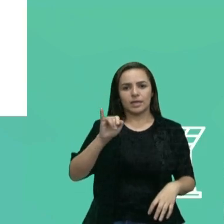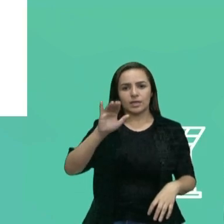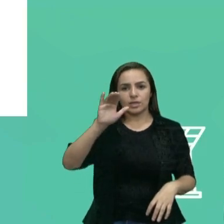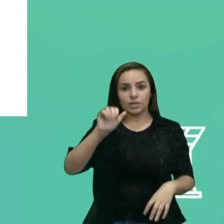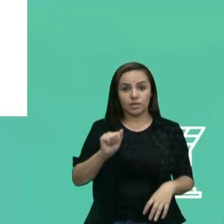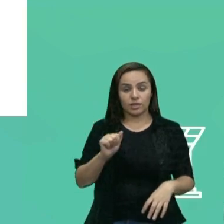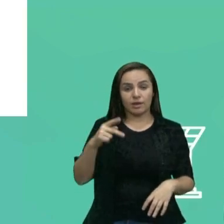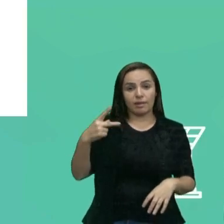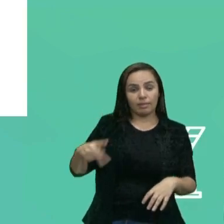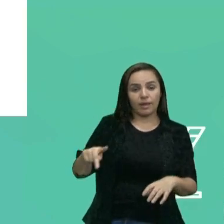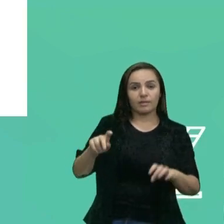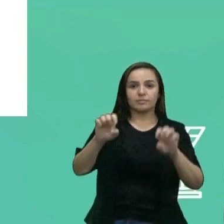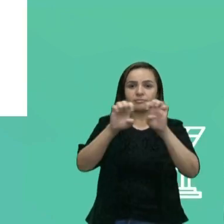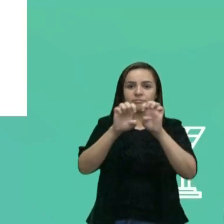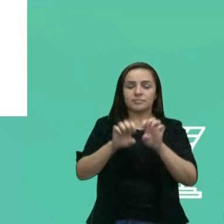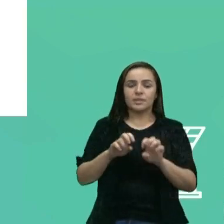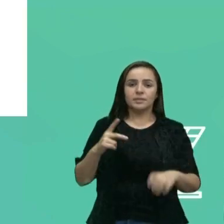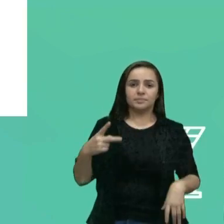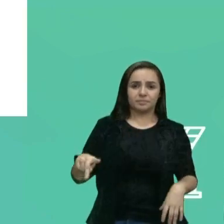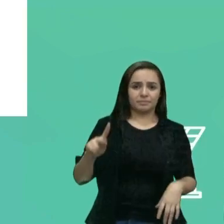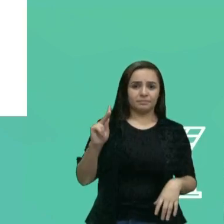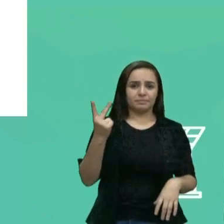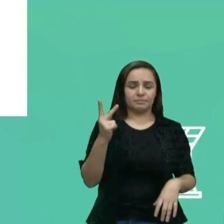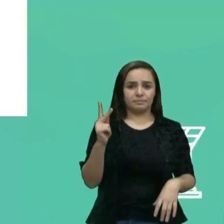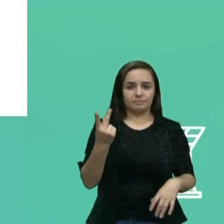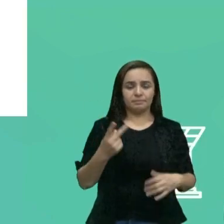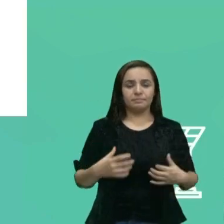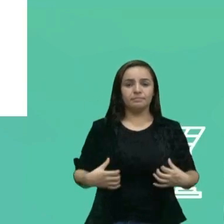e sorção do hidrogênio no hidreto de magnésio,